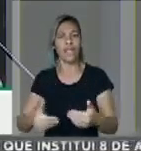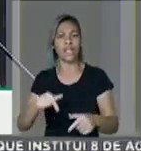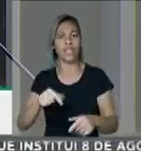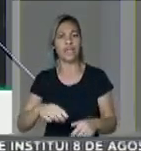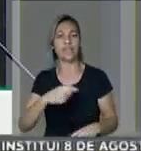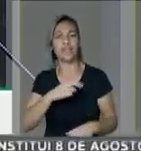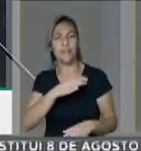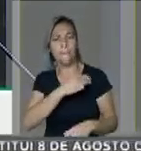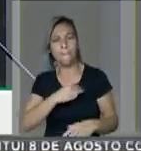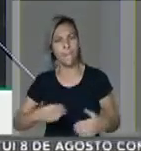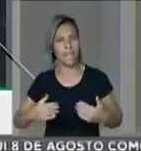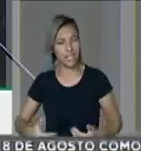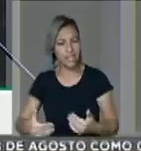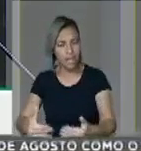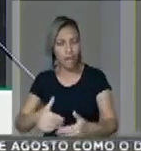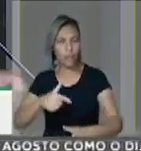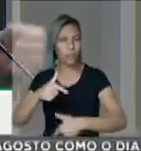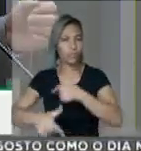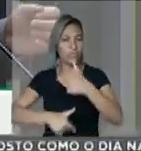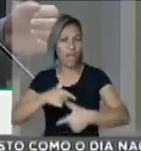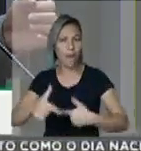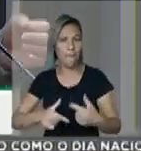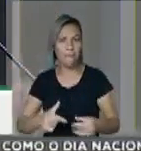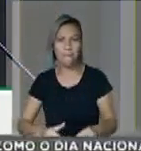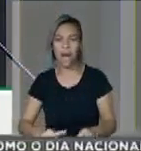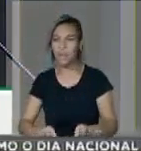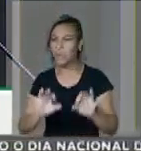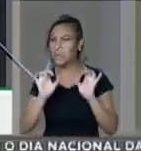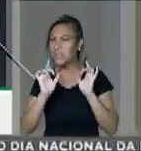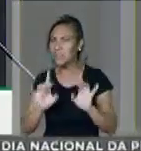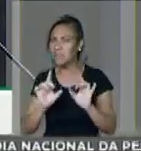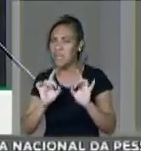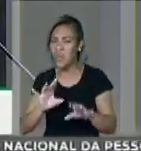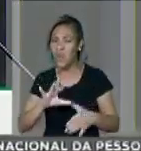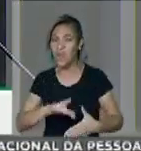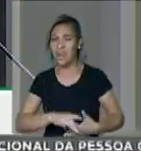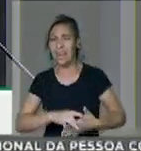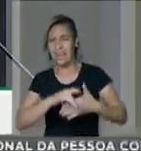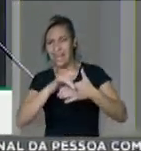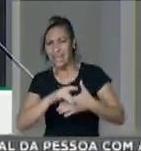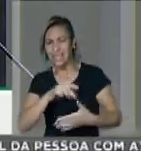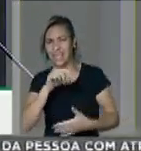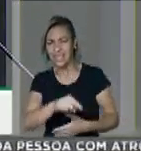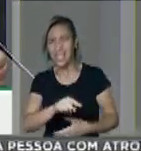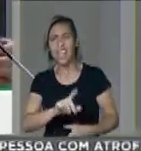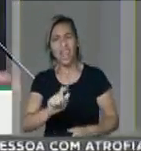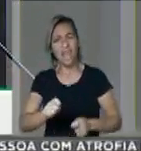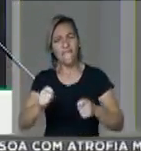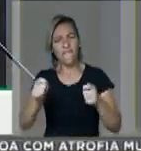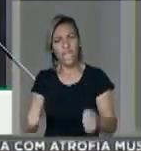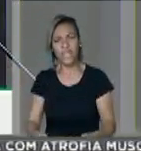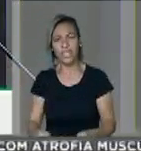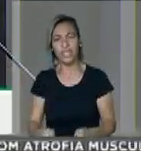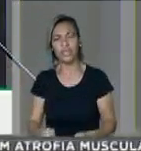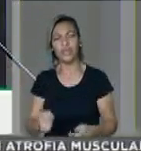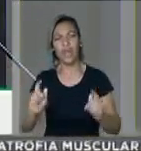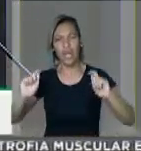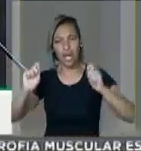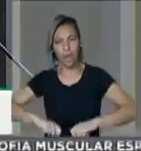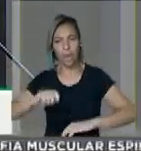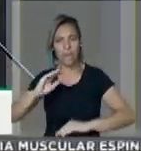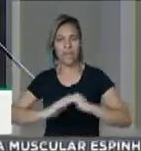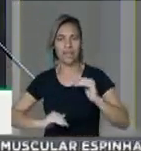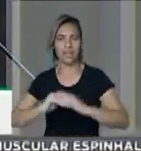trabalho extraordinário. Além da sua liderança, tem demonstrado efetividade e